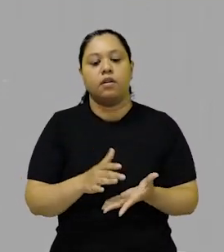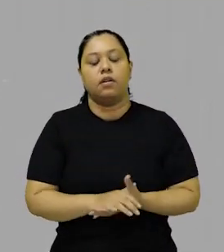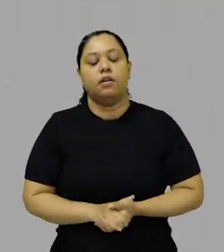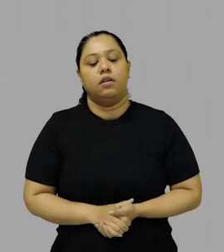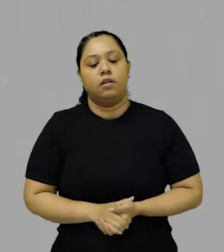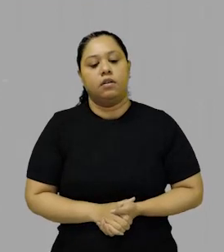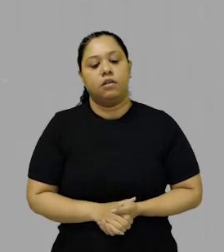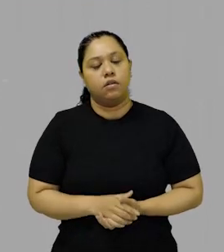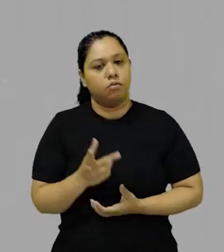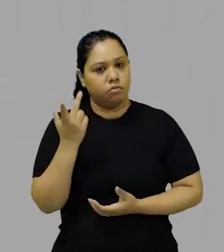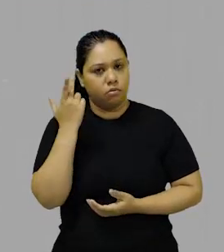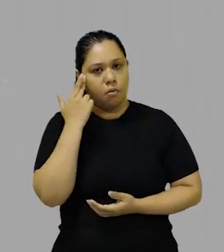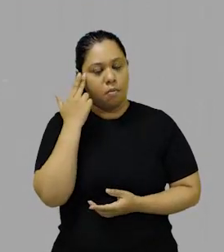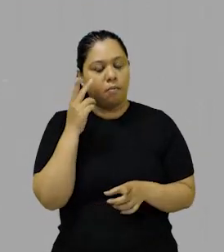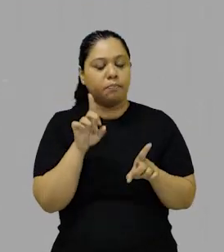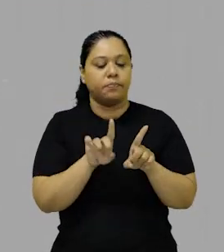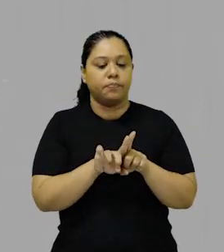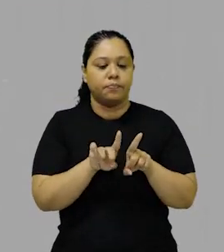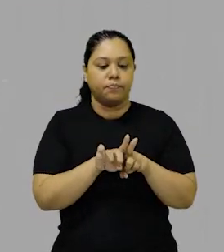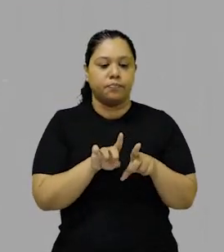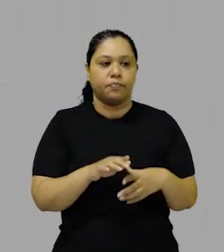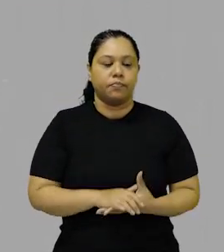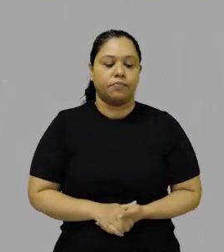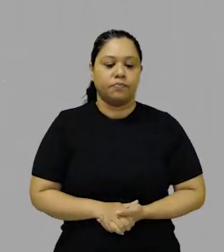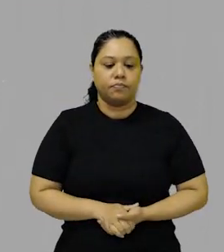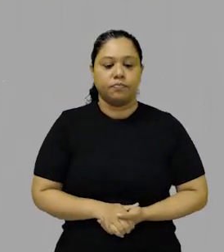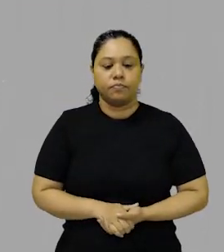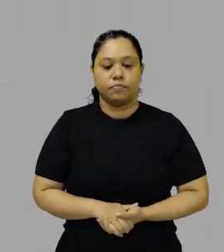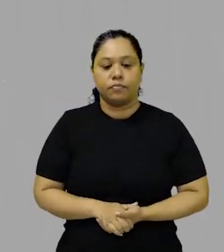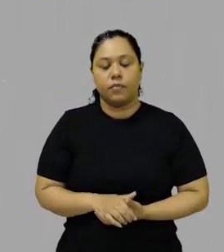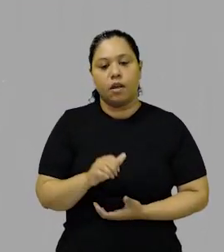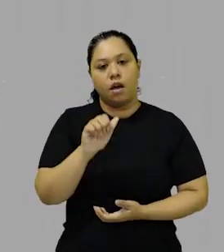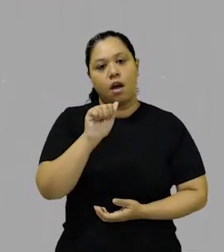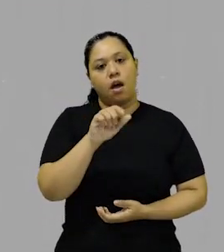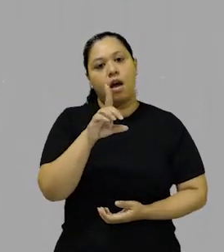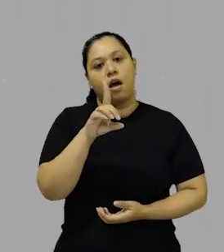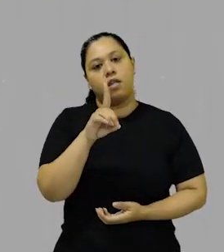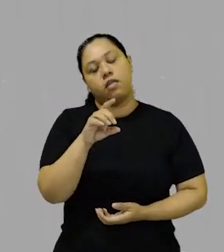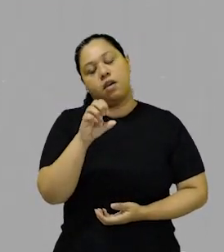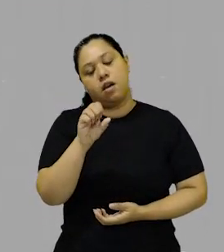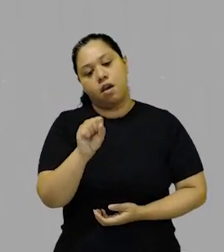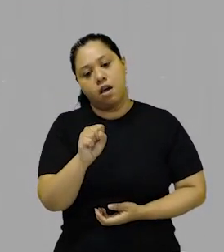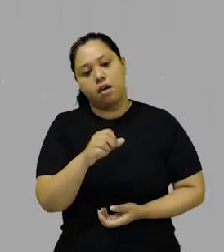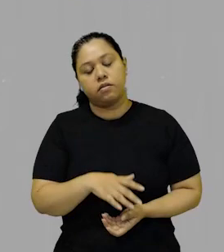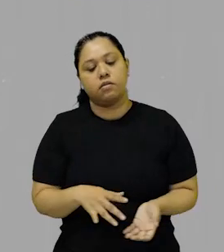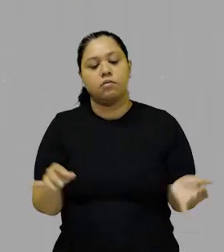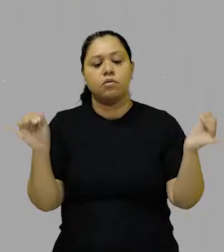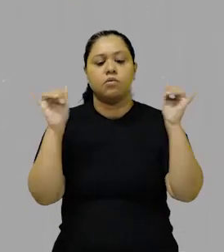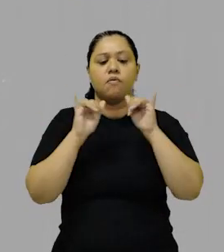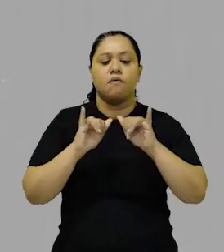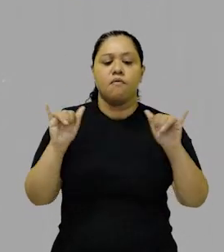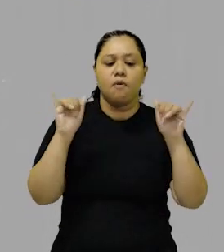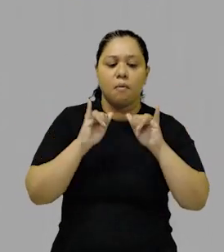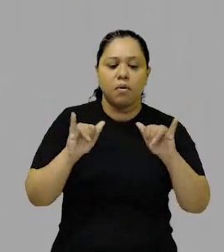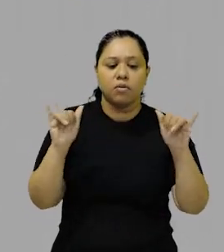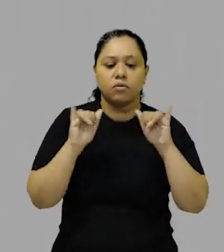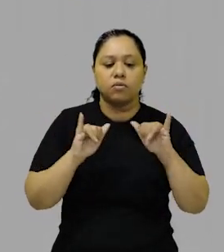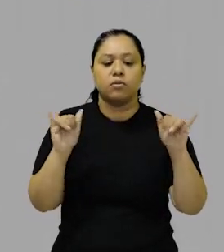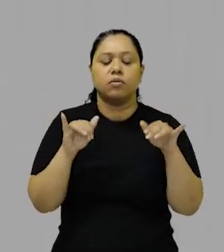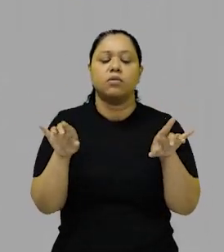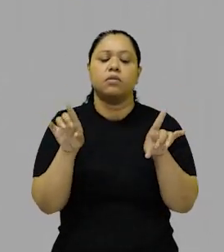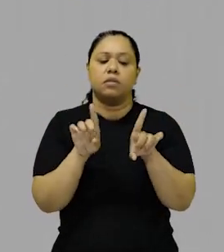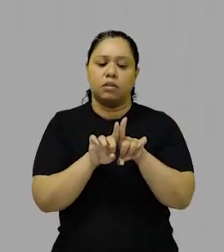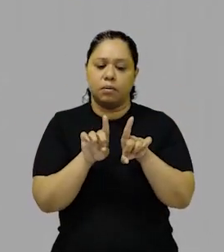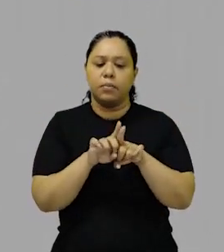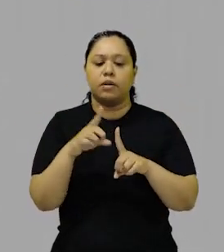tá? São bem comuns. Ads, que são os anúncios, campanhas publicitárias, também são mencionadas nesse tipo